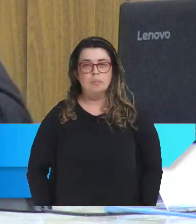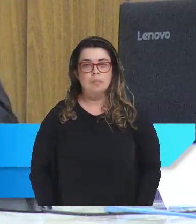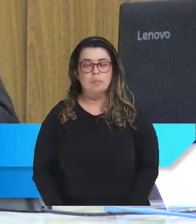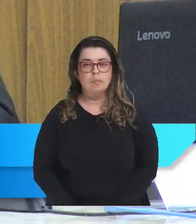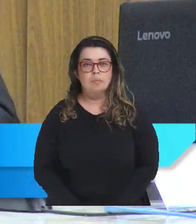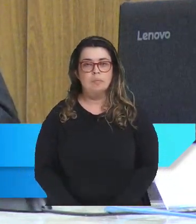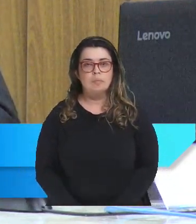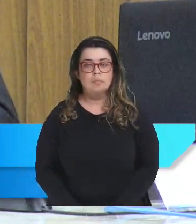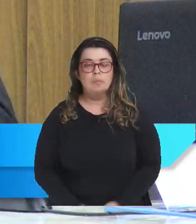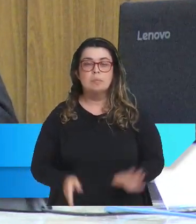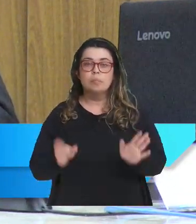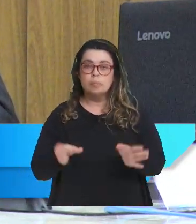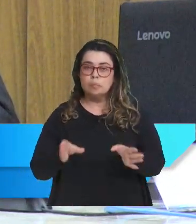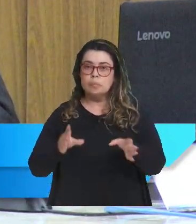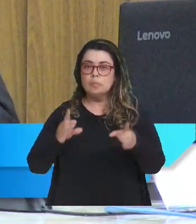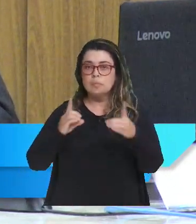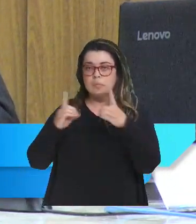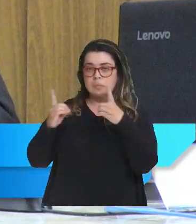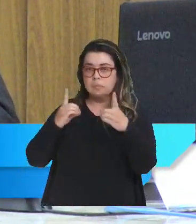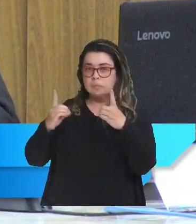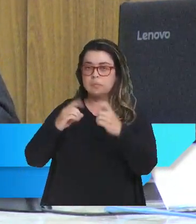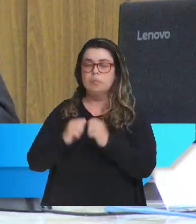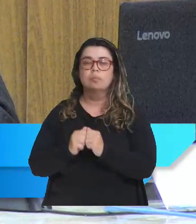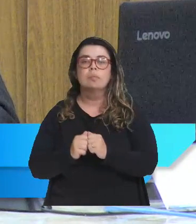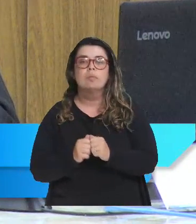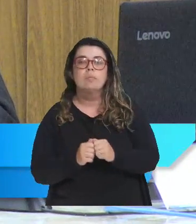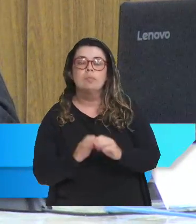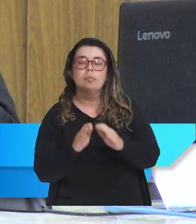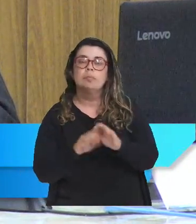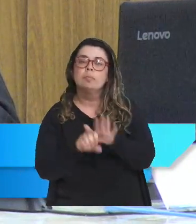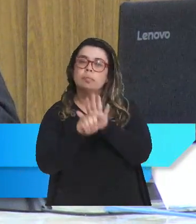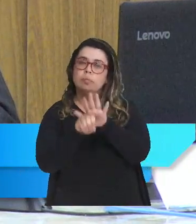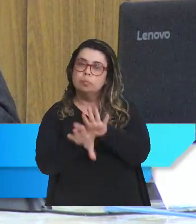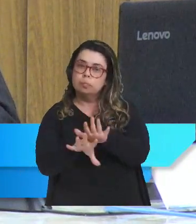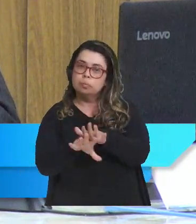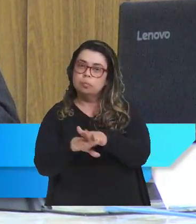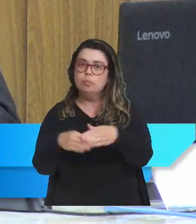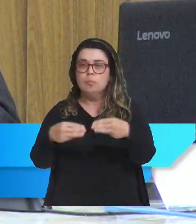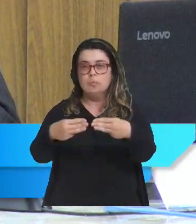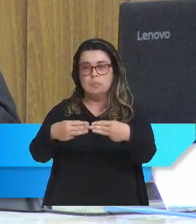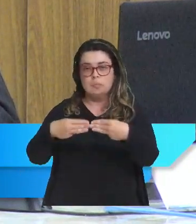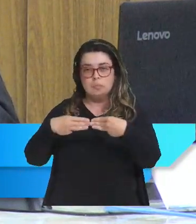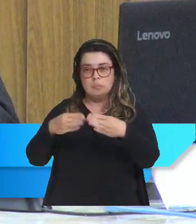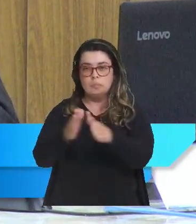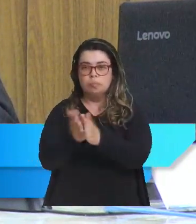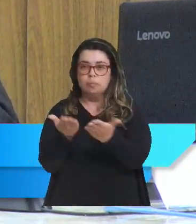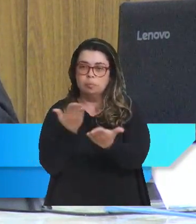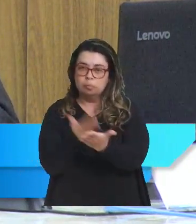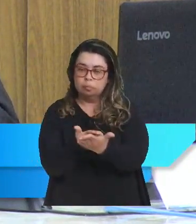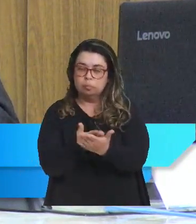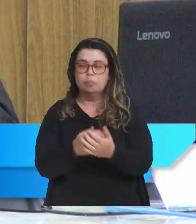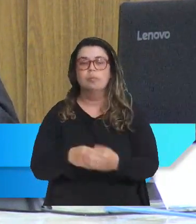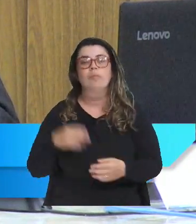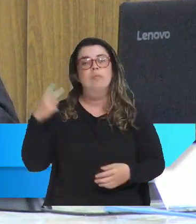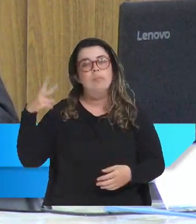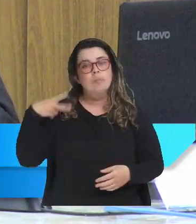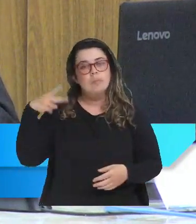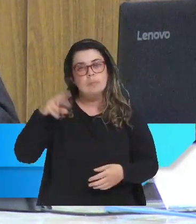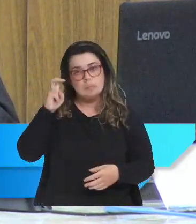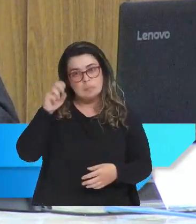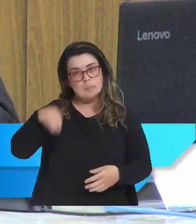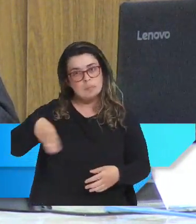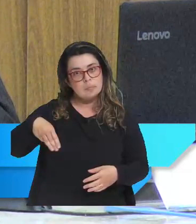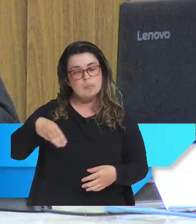Coloco em discussão os requerimentos, moções e indicações pelo prazo de 5 minutos cada vereador. Os senhores vereadores e a